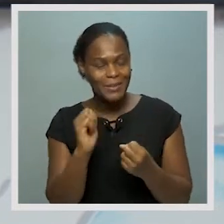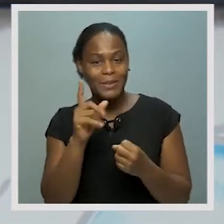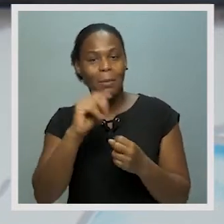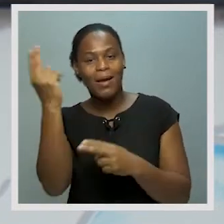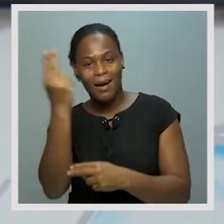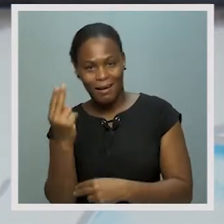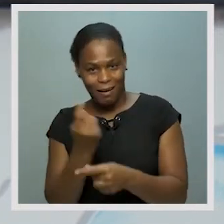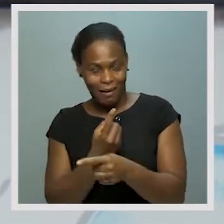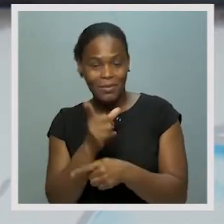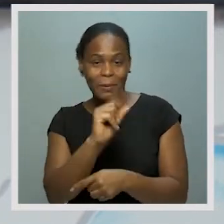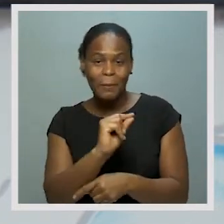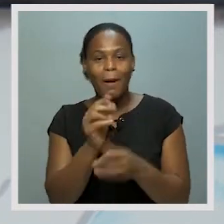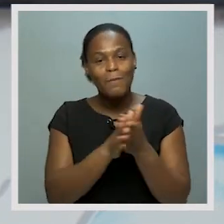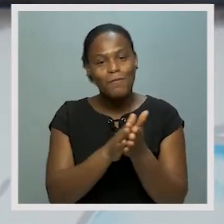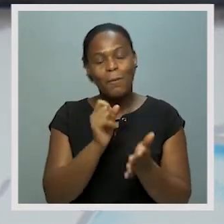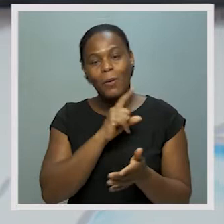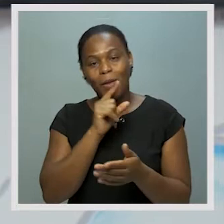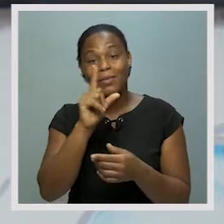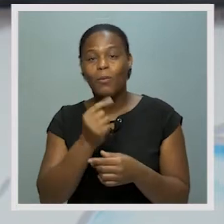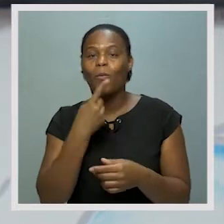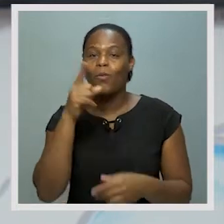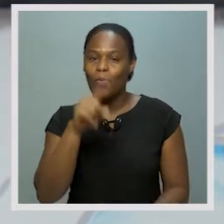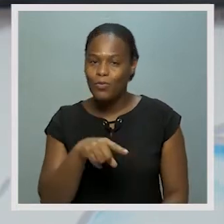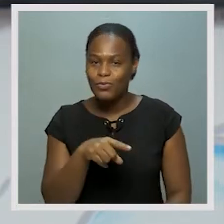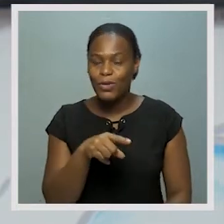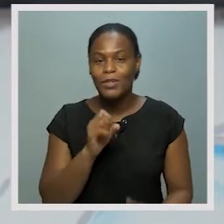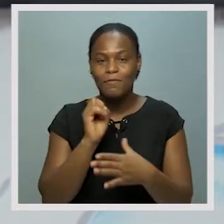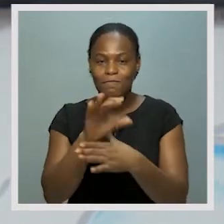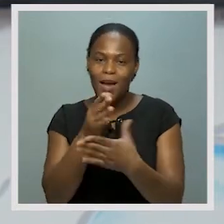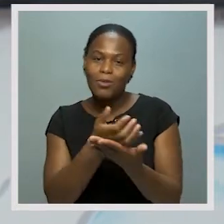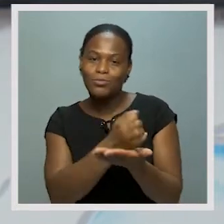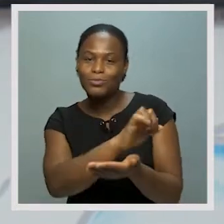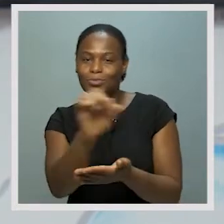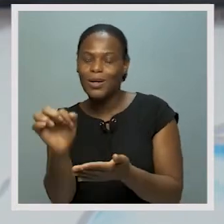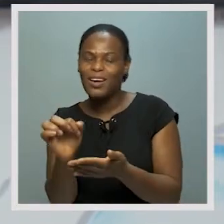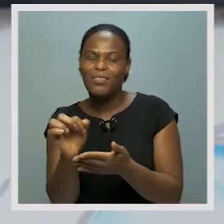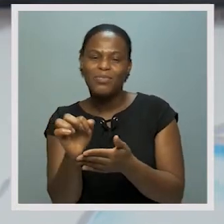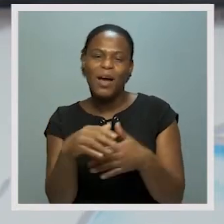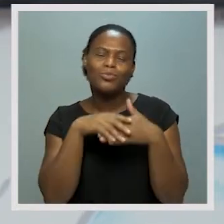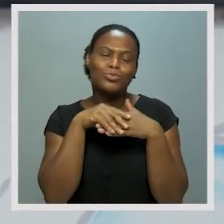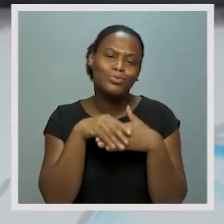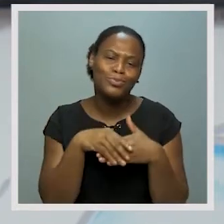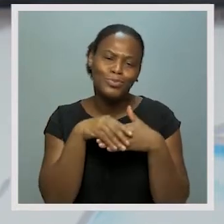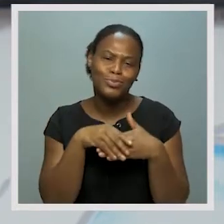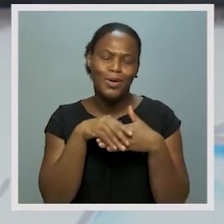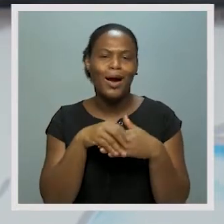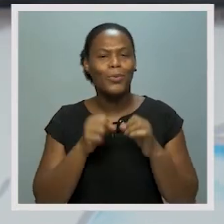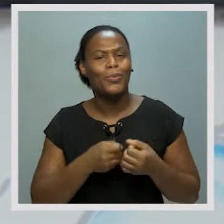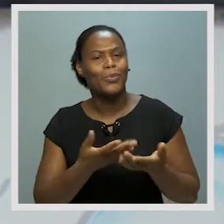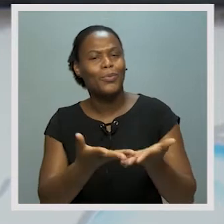e artes, aos quais aproveito a oportunidade para, uma vez mais, enviar uma saudação cordial e